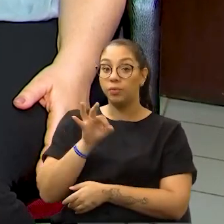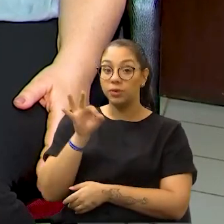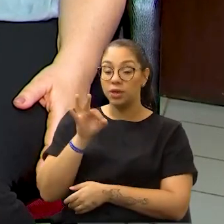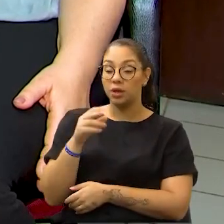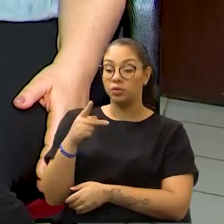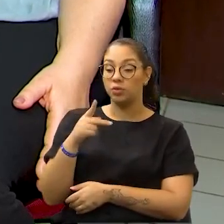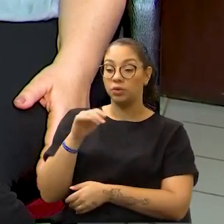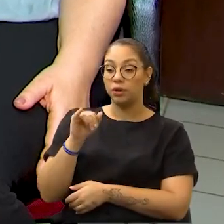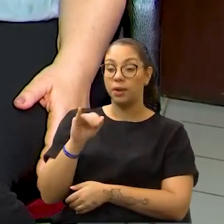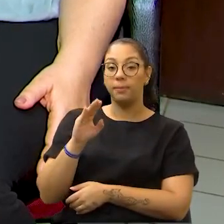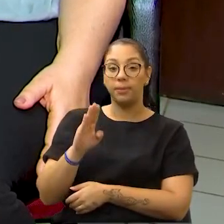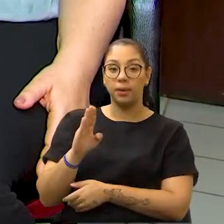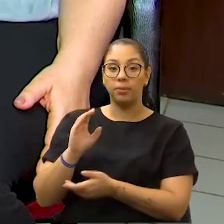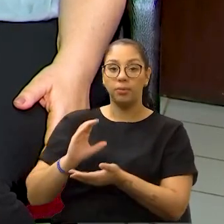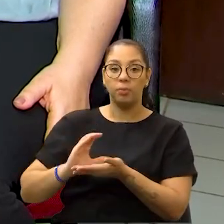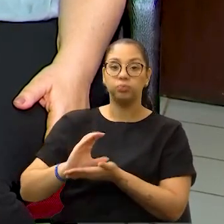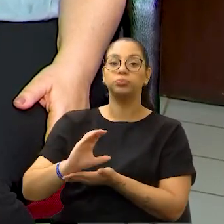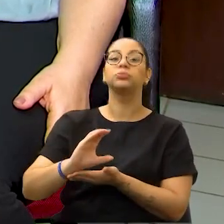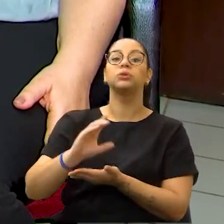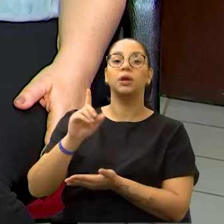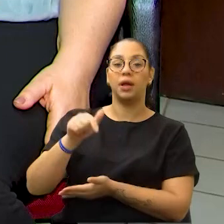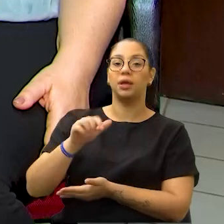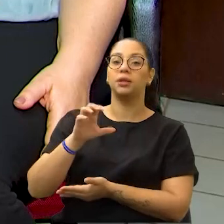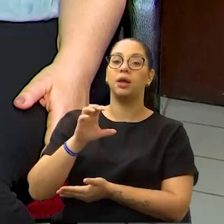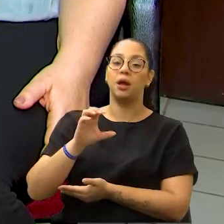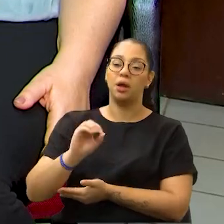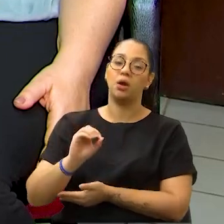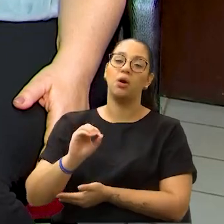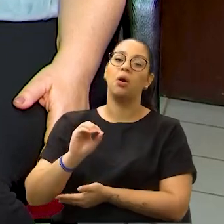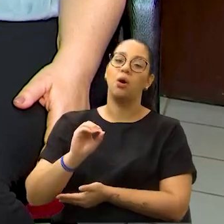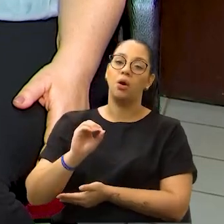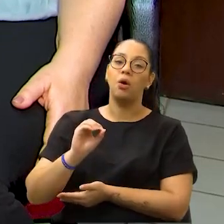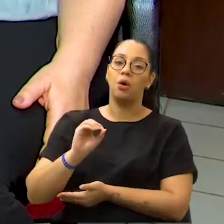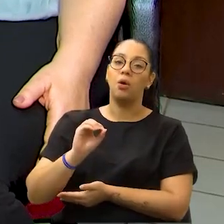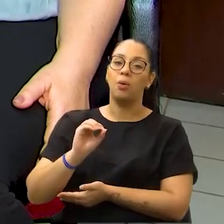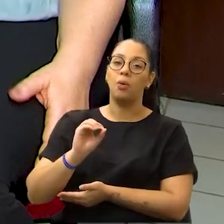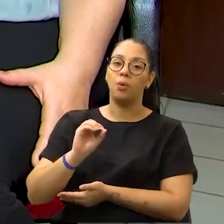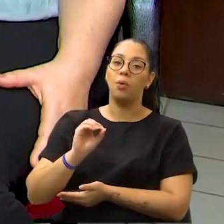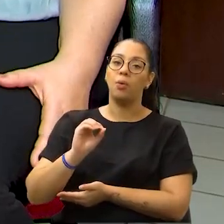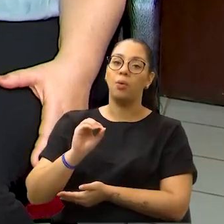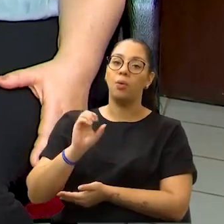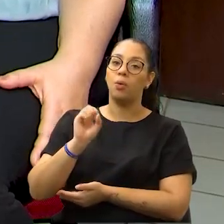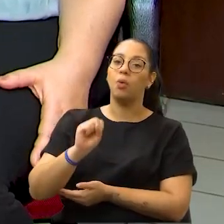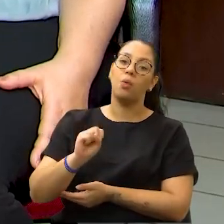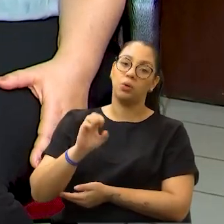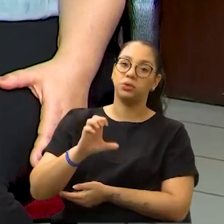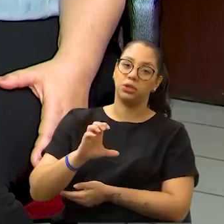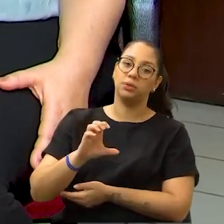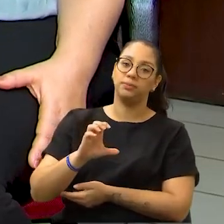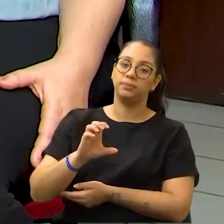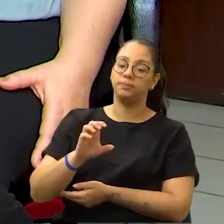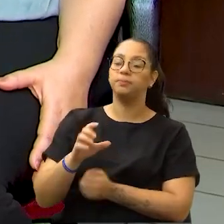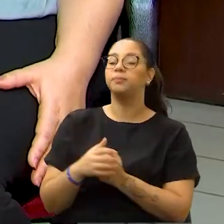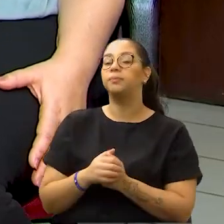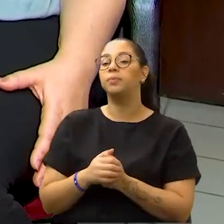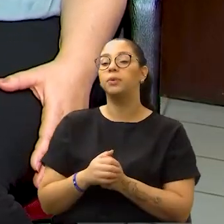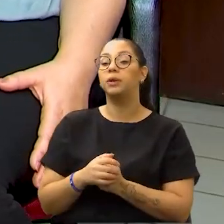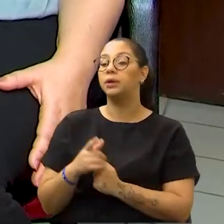do Brasil está nas OSCs. Então é força de trabalho também, a gente emprega muita gente, né? Gira